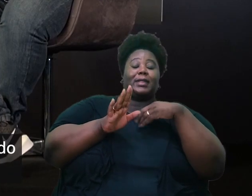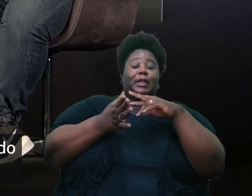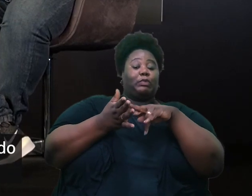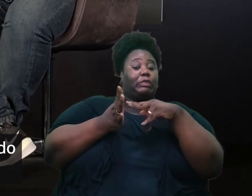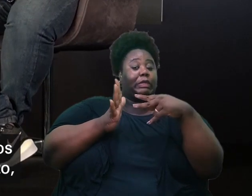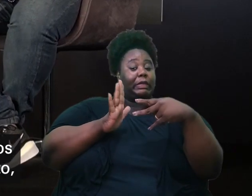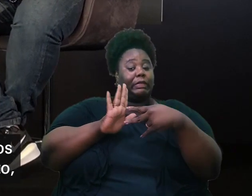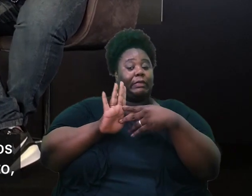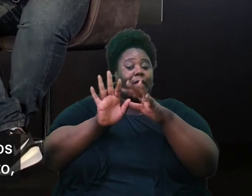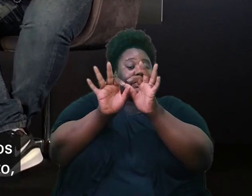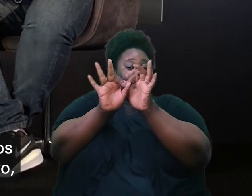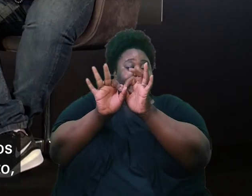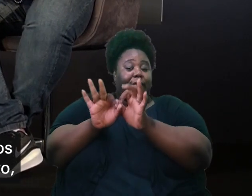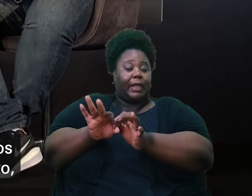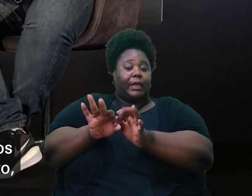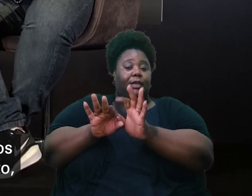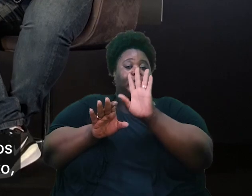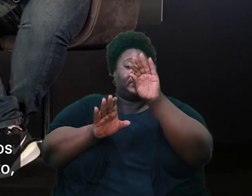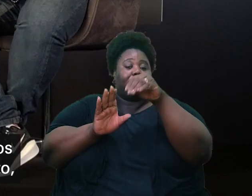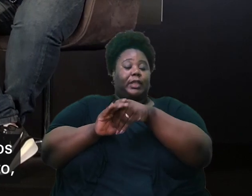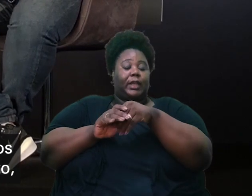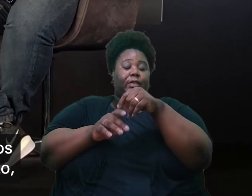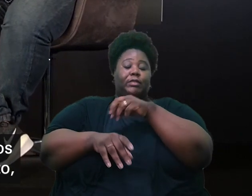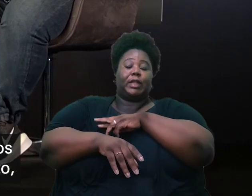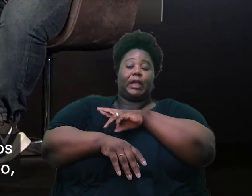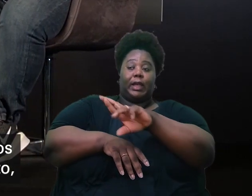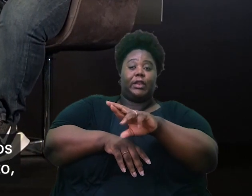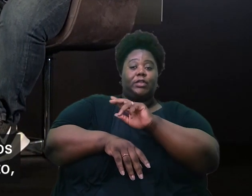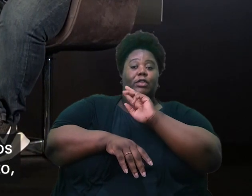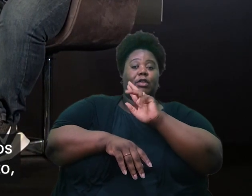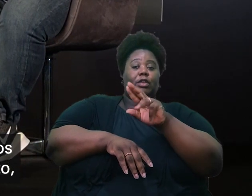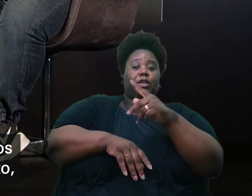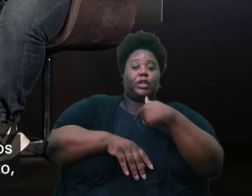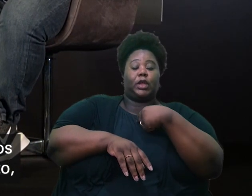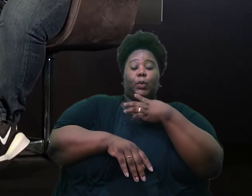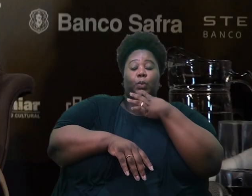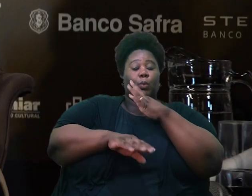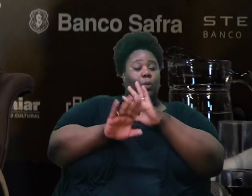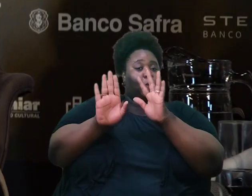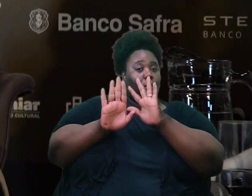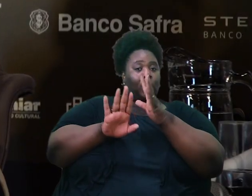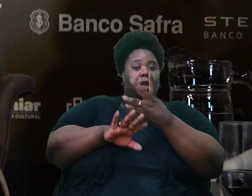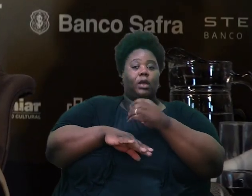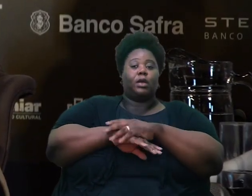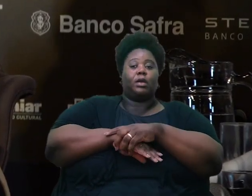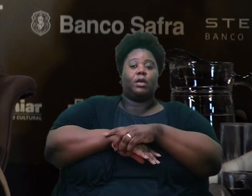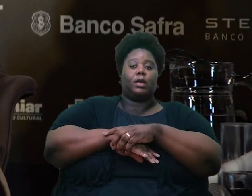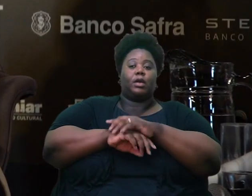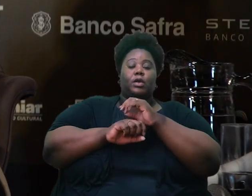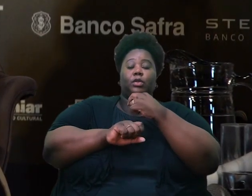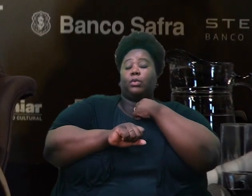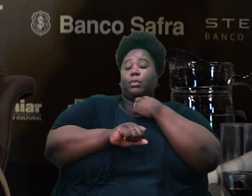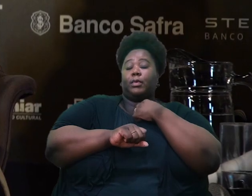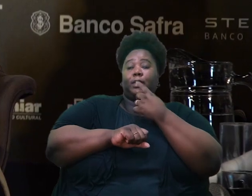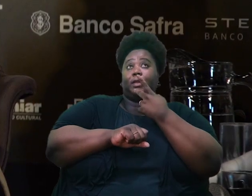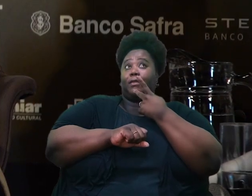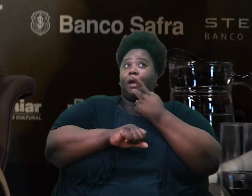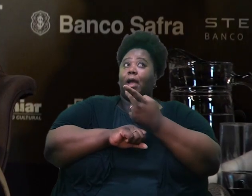preciso dentro de alguns âmbitos religiosos que não são do meu conhecimento, né? Sobre os quais eu não poderia, portanto,